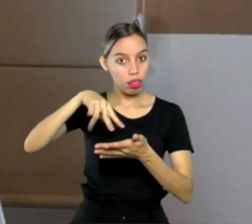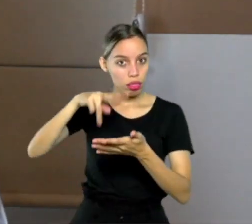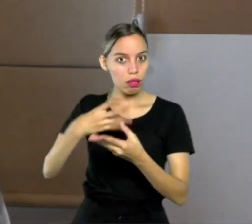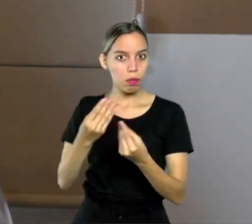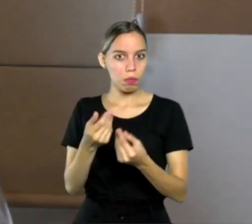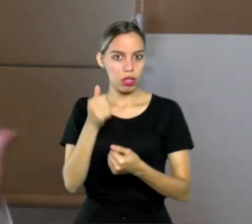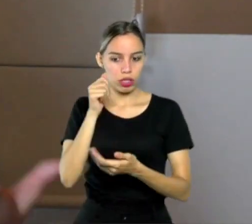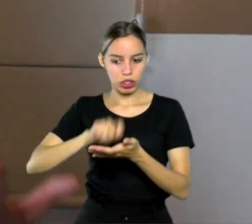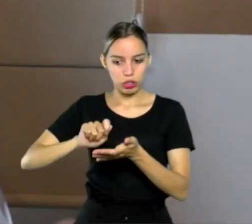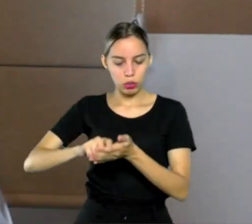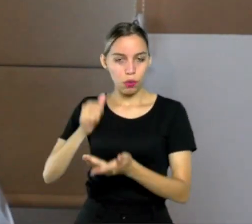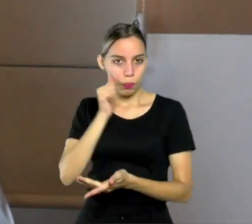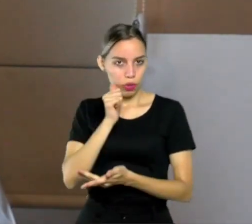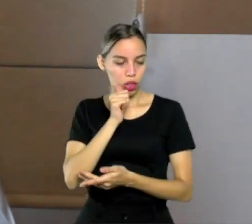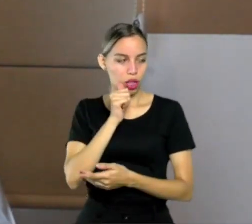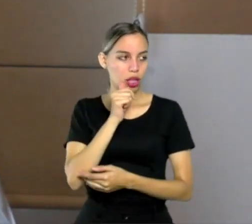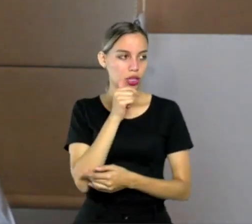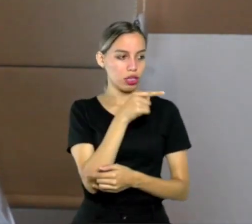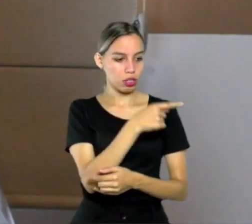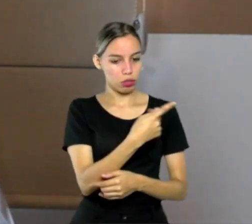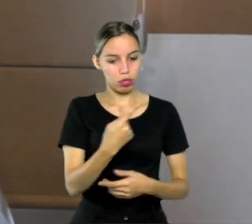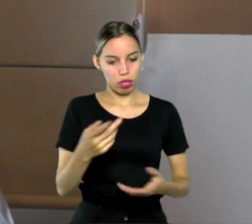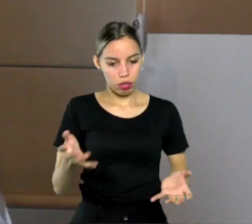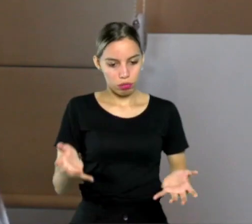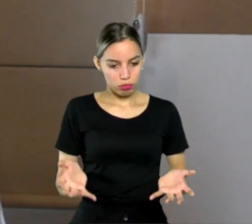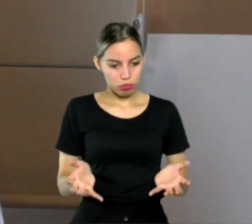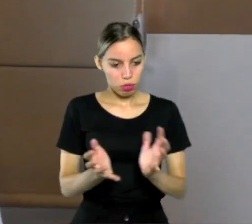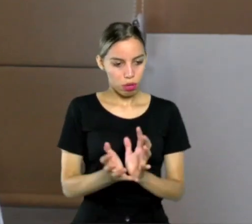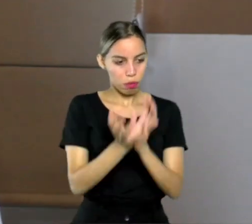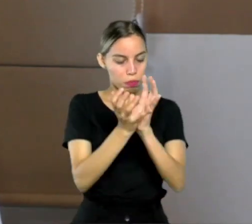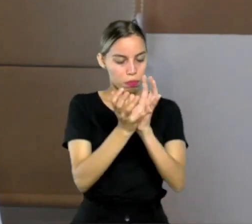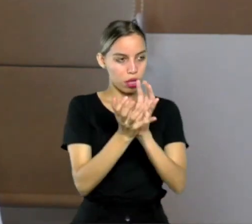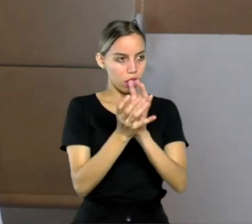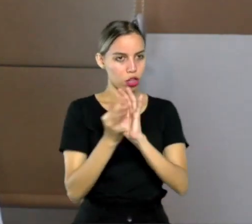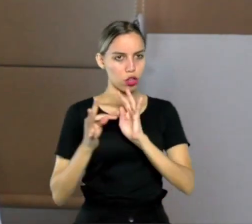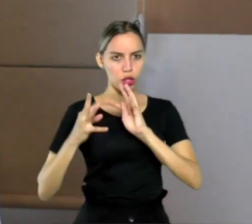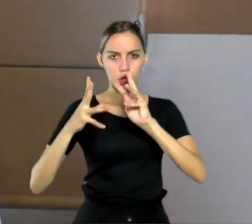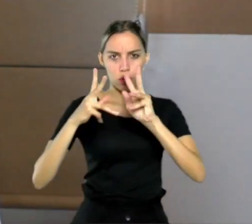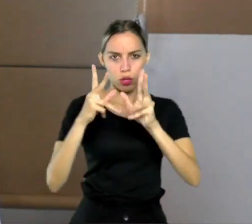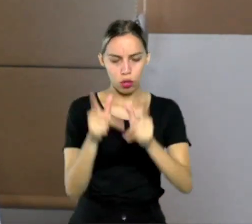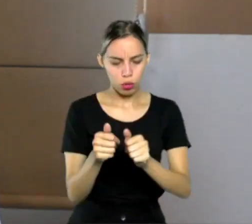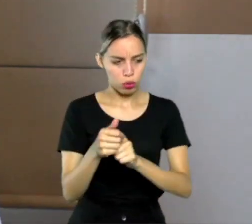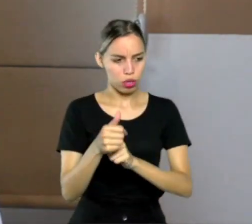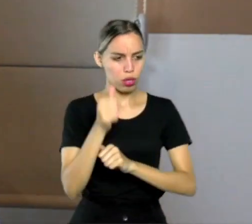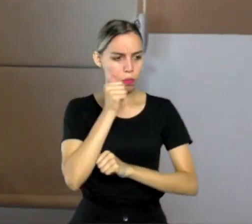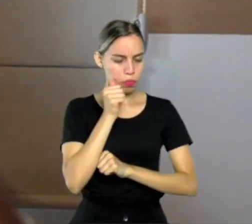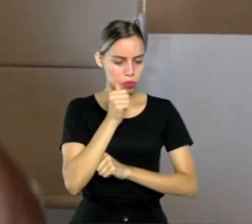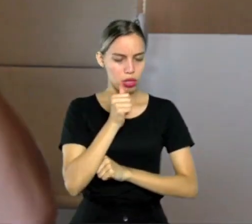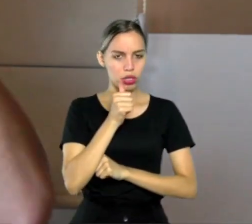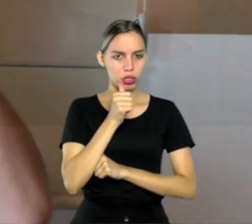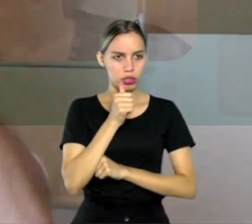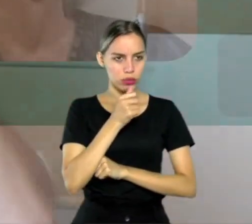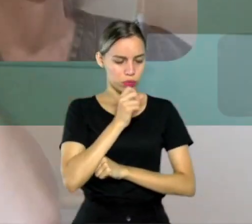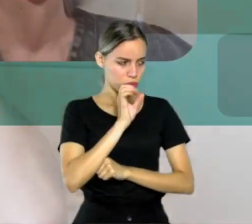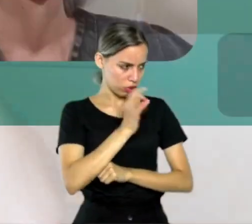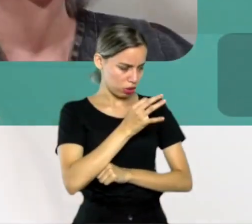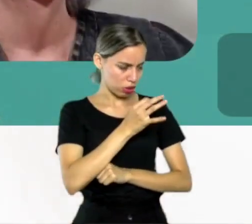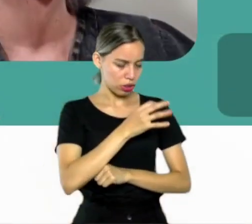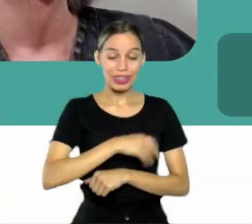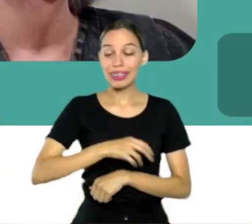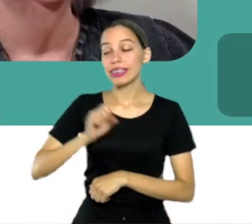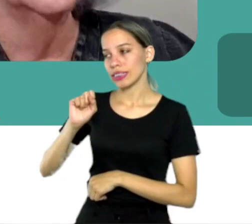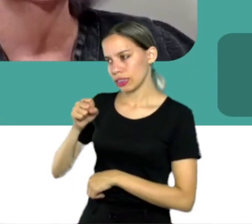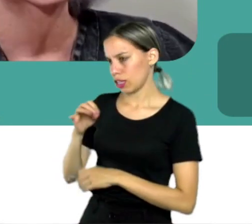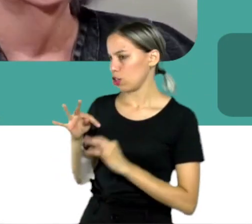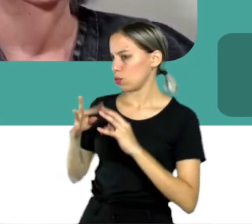essa homenagem, acredito que se estende a todas as autoras, né, Líria? A todas as mulheres escritoras, né, e a todas